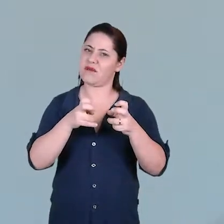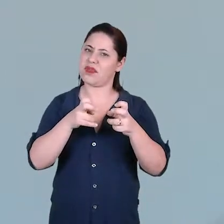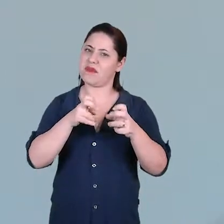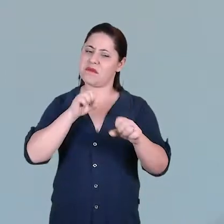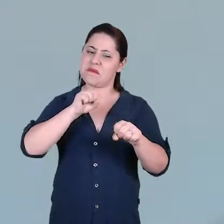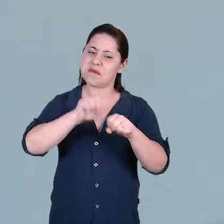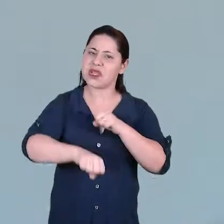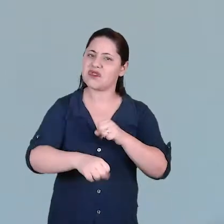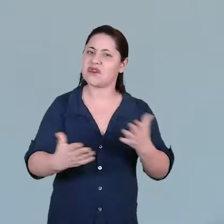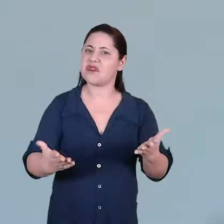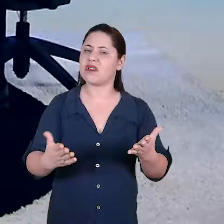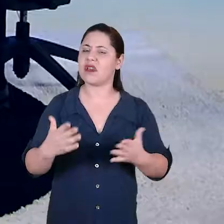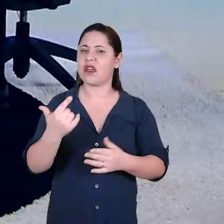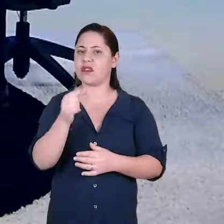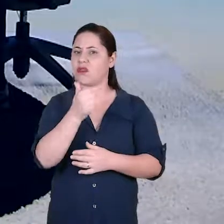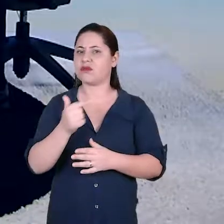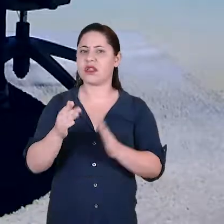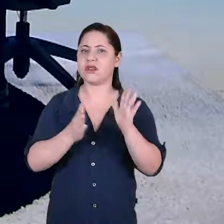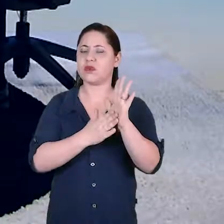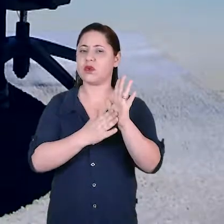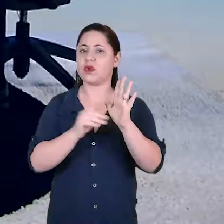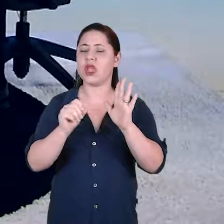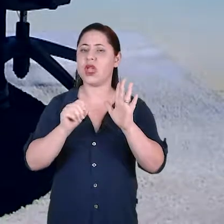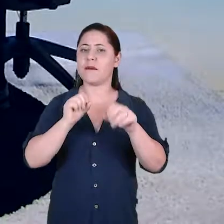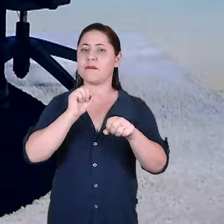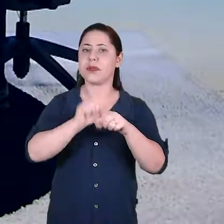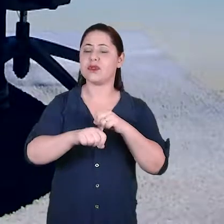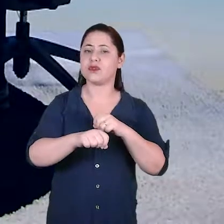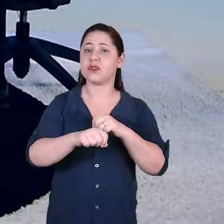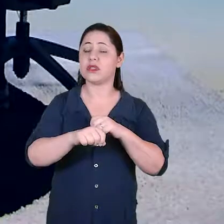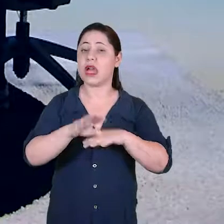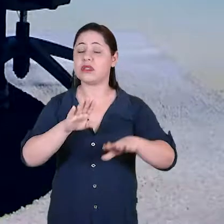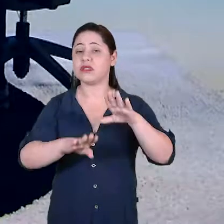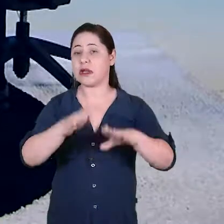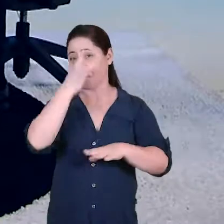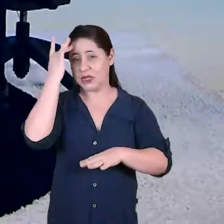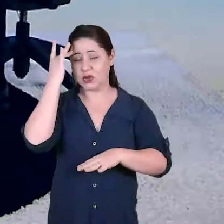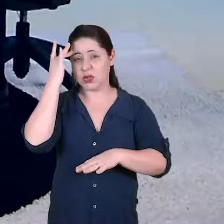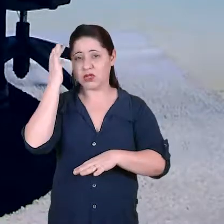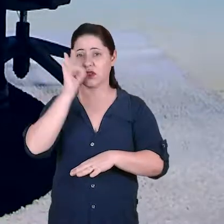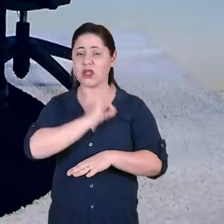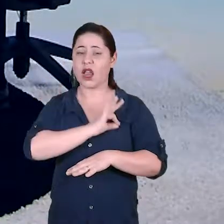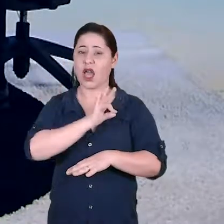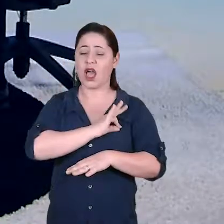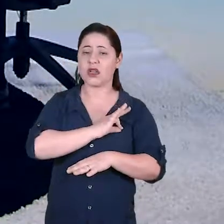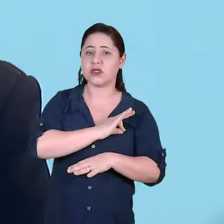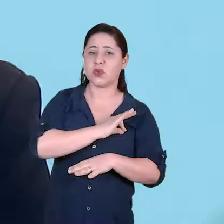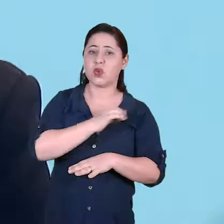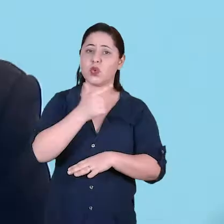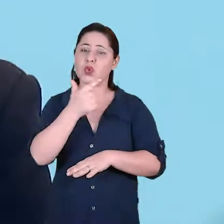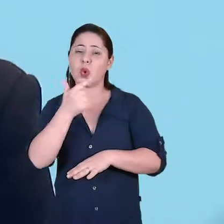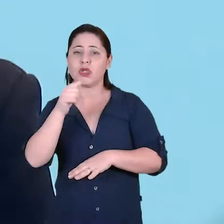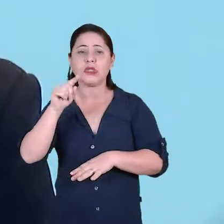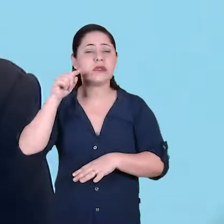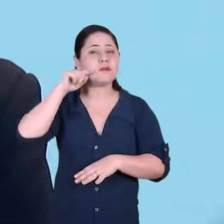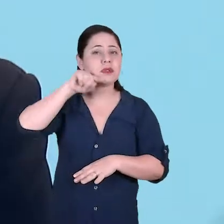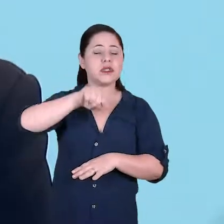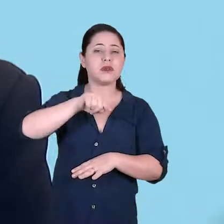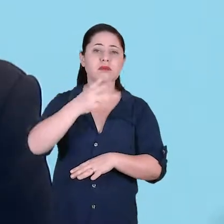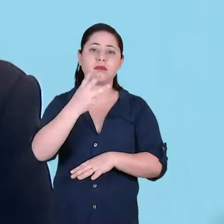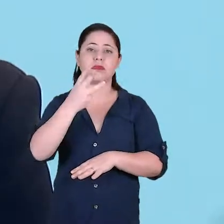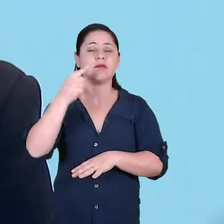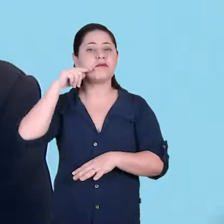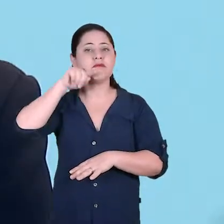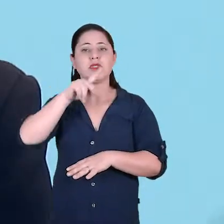proposta. O que acontece é que ela afeta a maioria das pessoas que recebem até R$2.000,